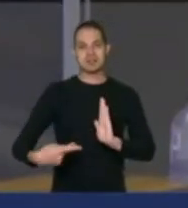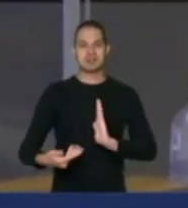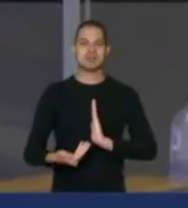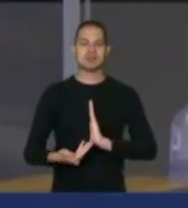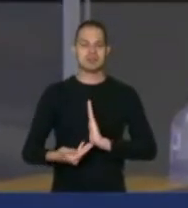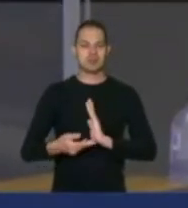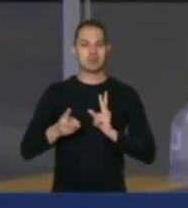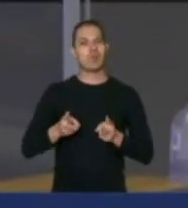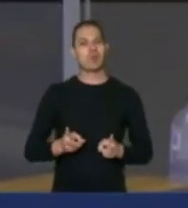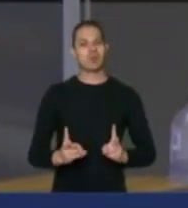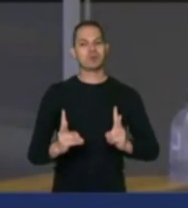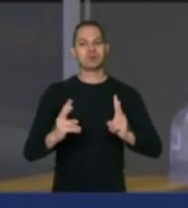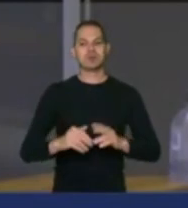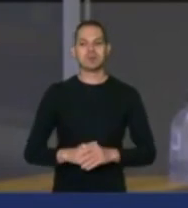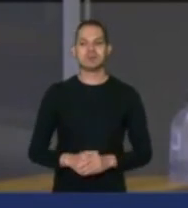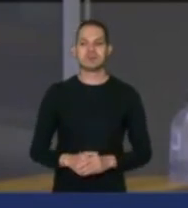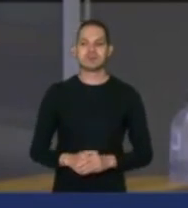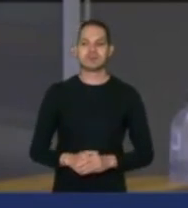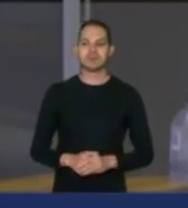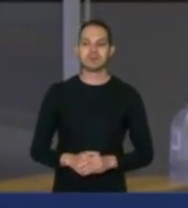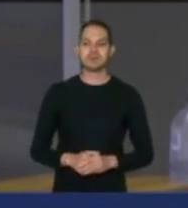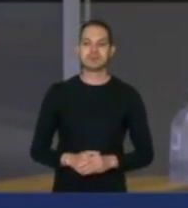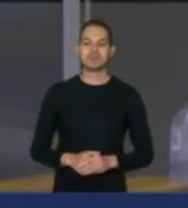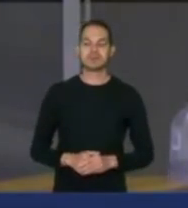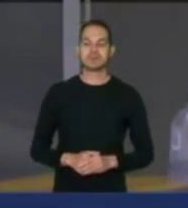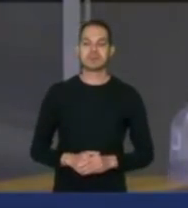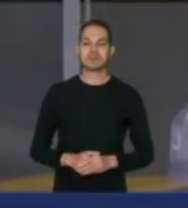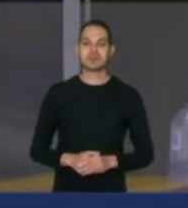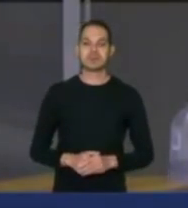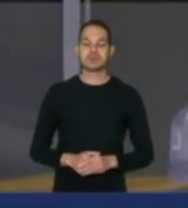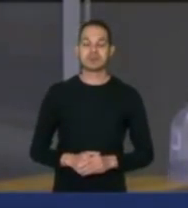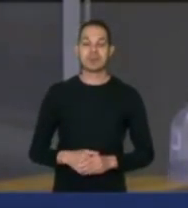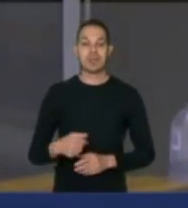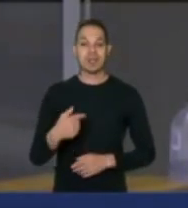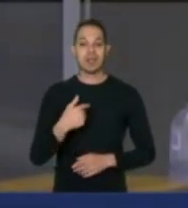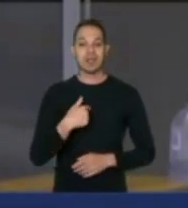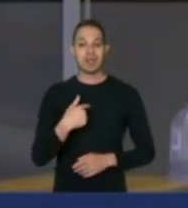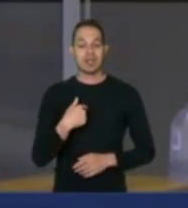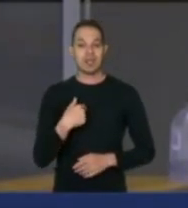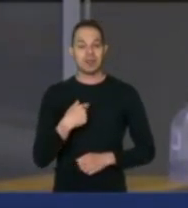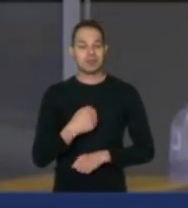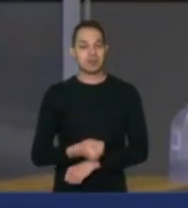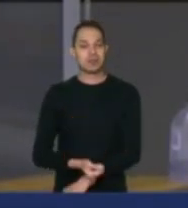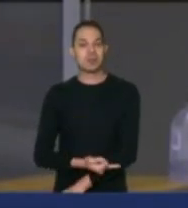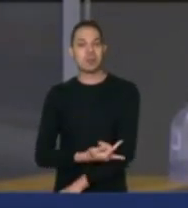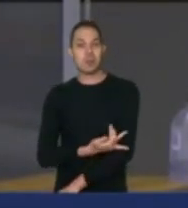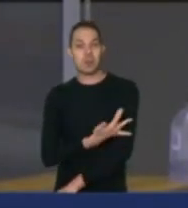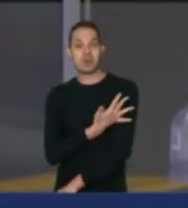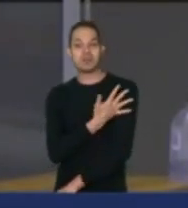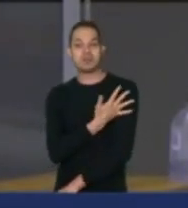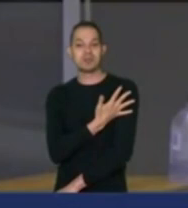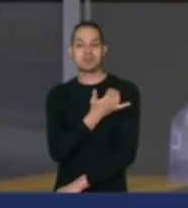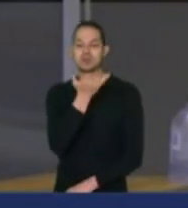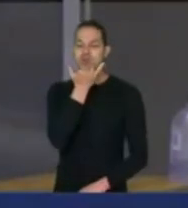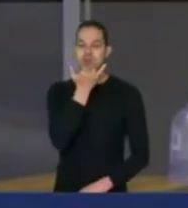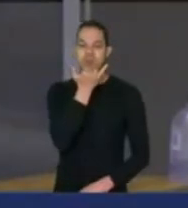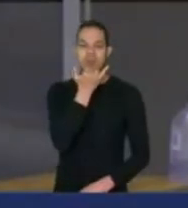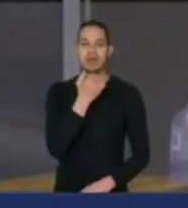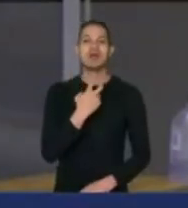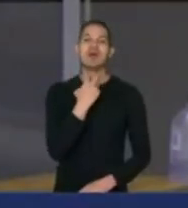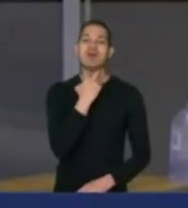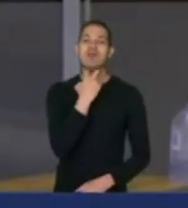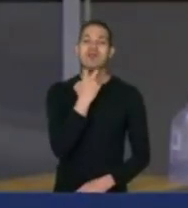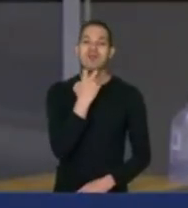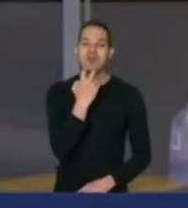Câmara dos Deputados. Minha voz, inclusive, me falta neste momento, em virtude da